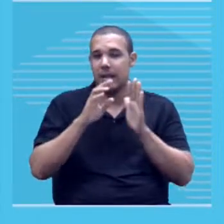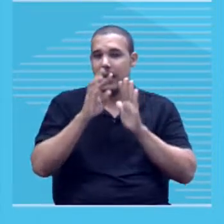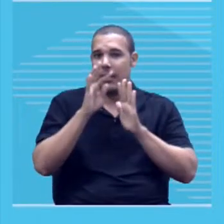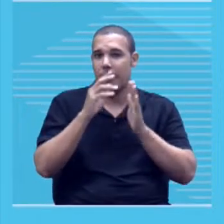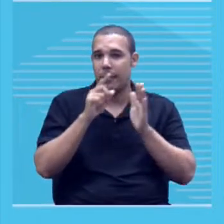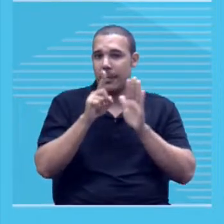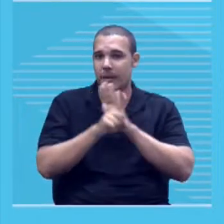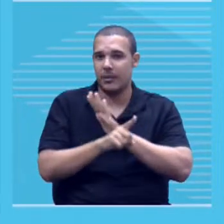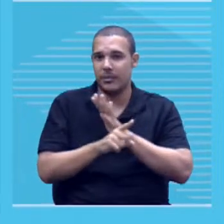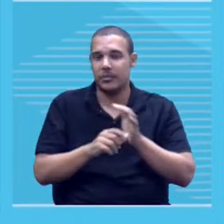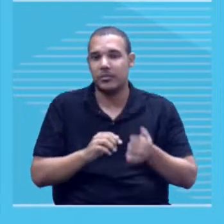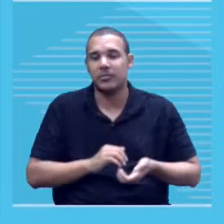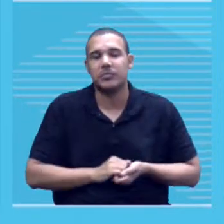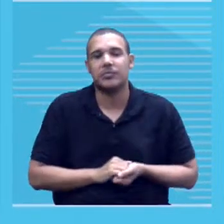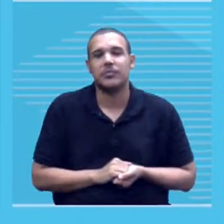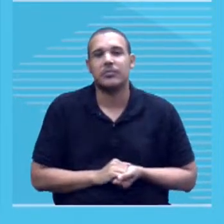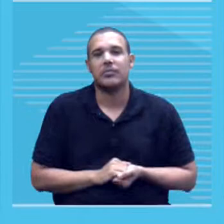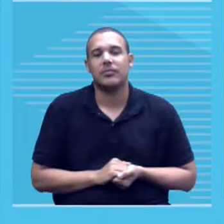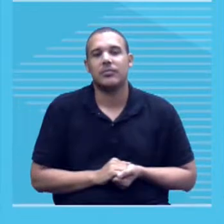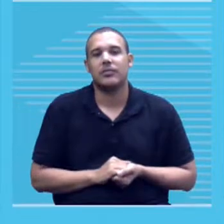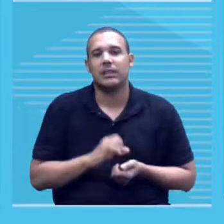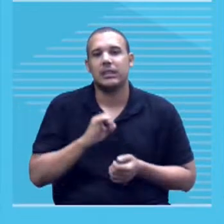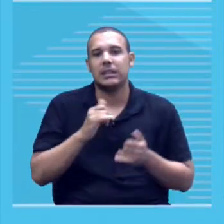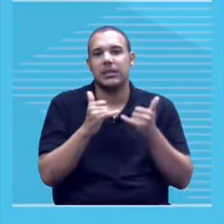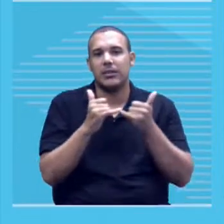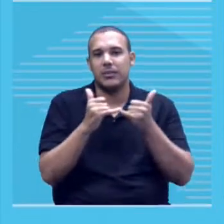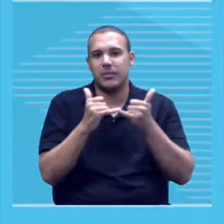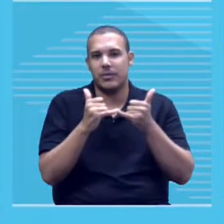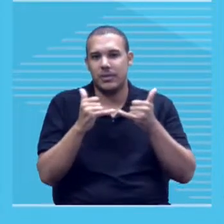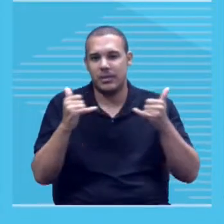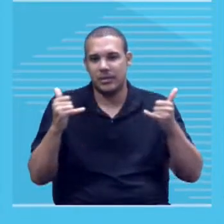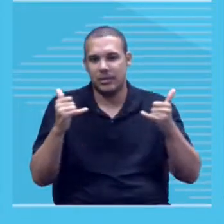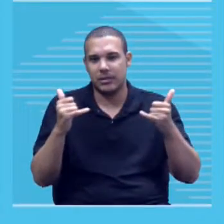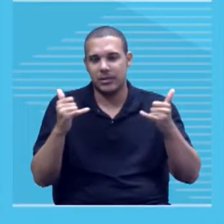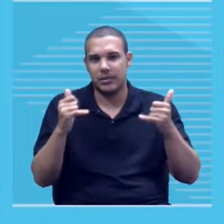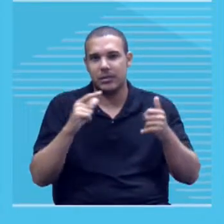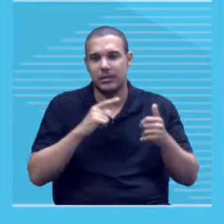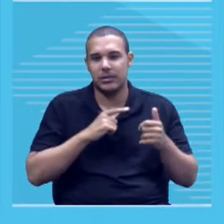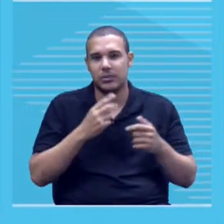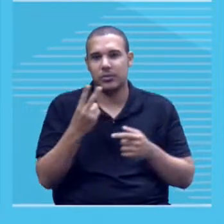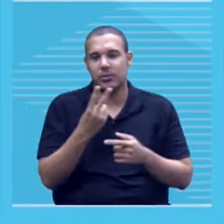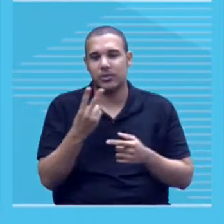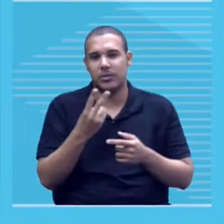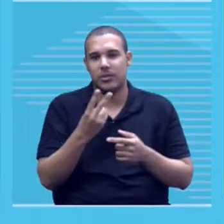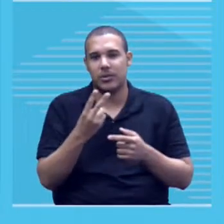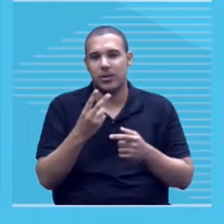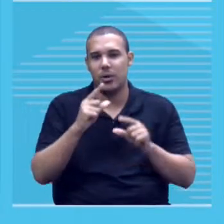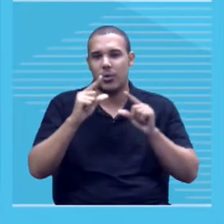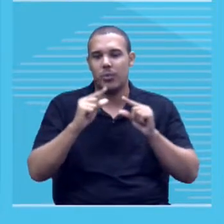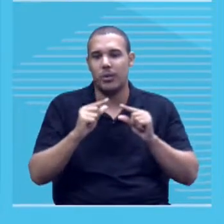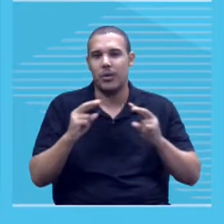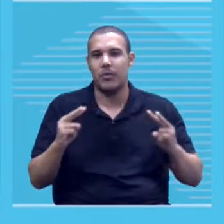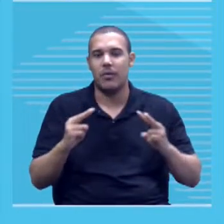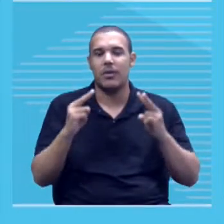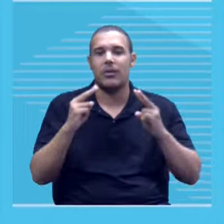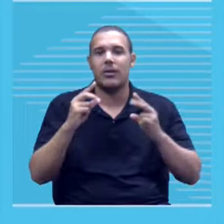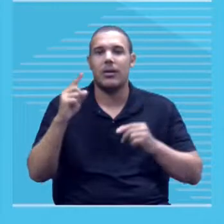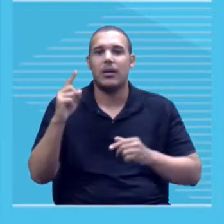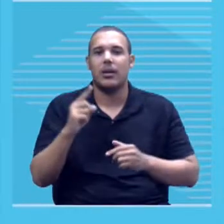Dessa forma, admitindo-se que a fiação suporte a carga dos dois faróis, o menor valor de